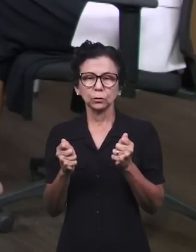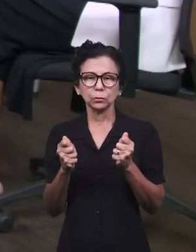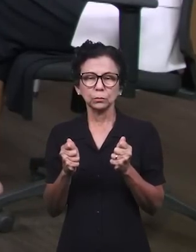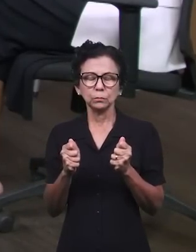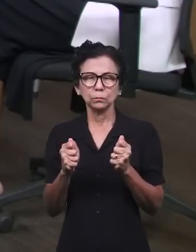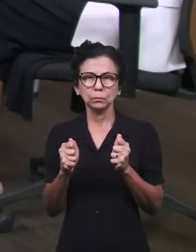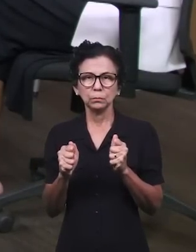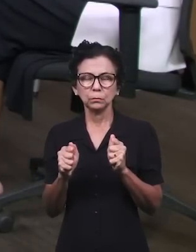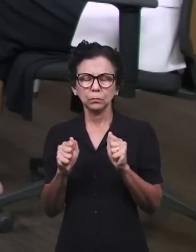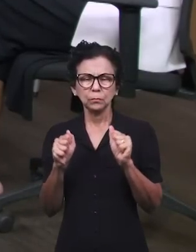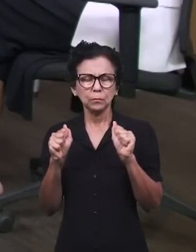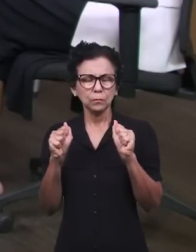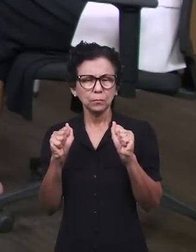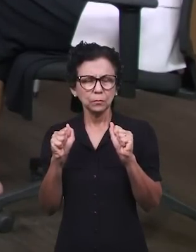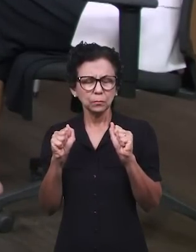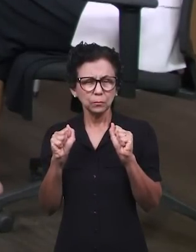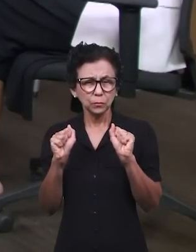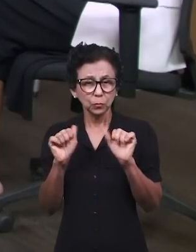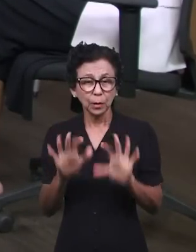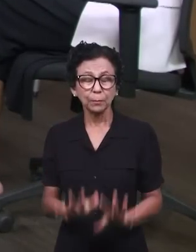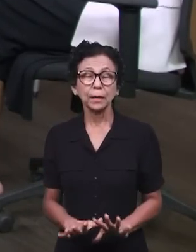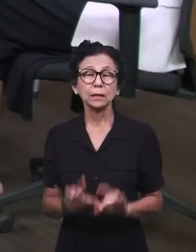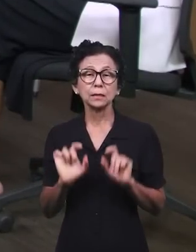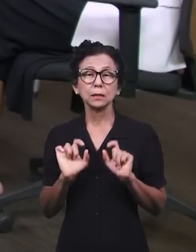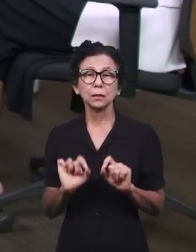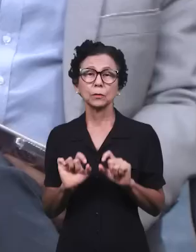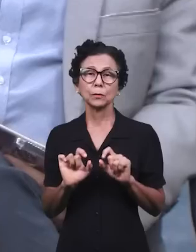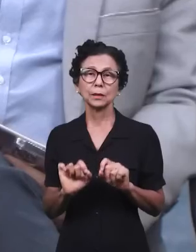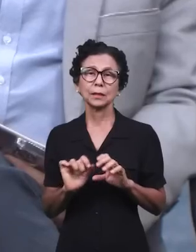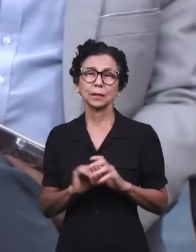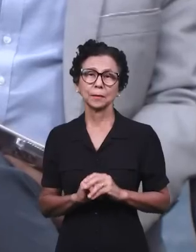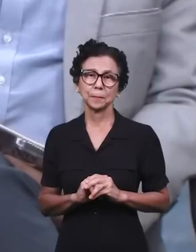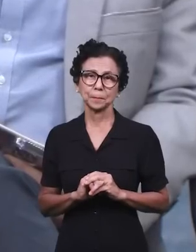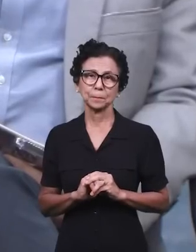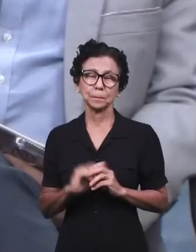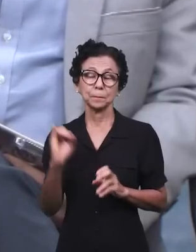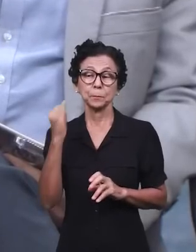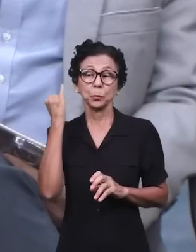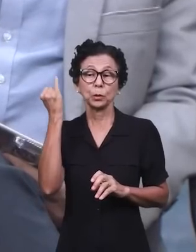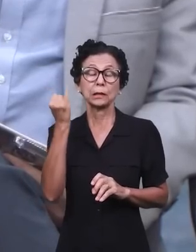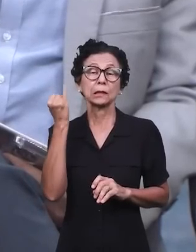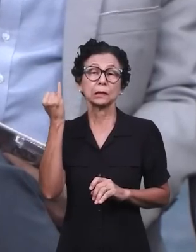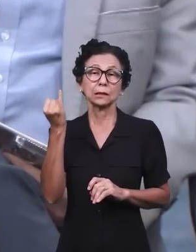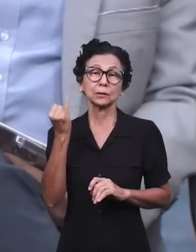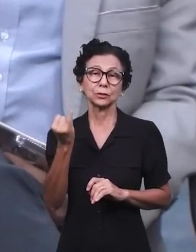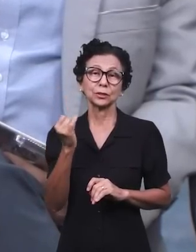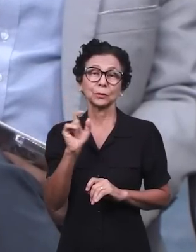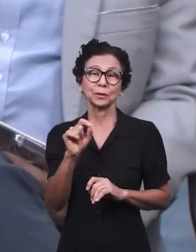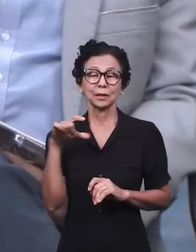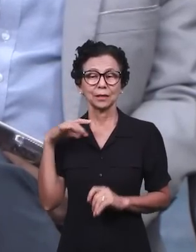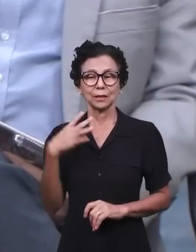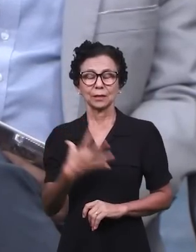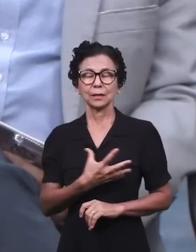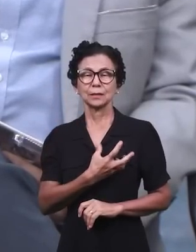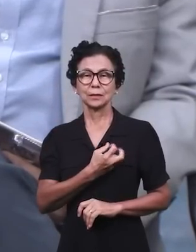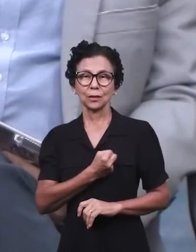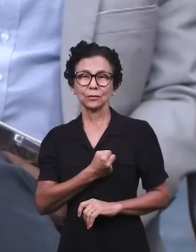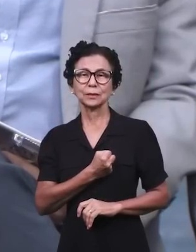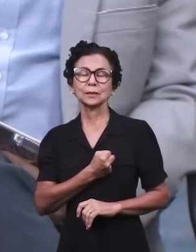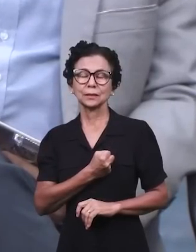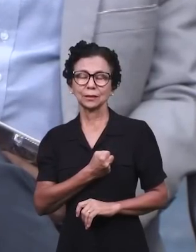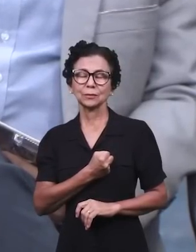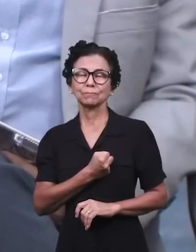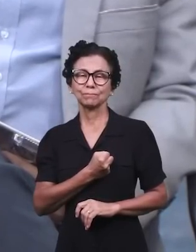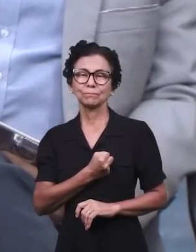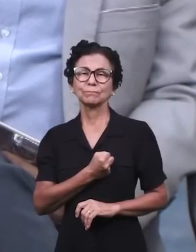maior tesouro, esse tesouro não foi atingido. Né? Esse bem que é a salvação da alma, né? Que é a